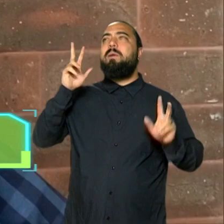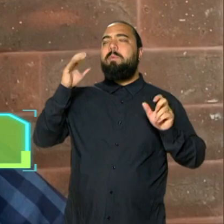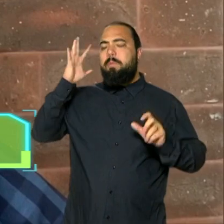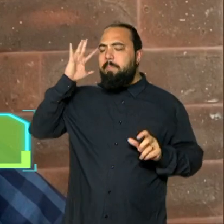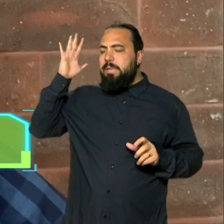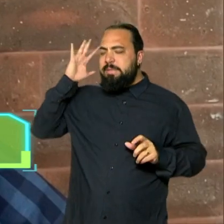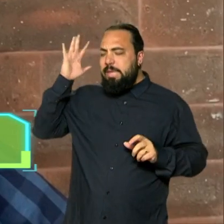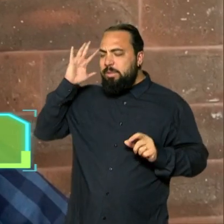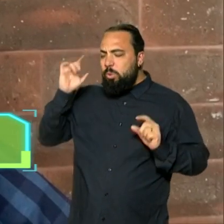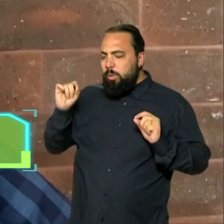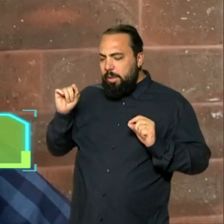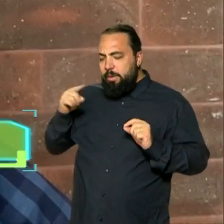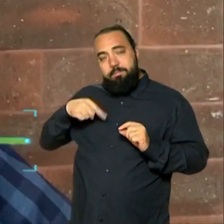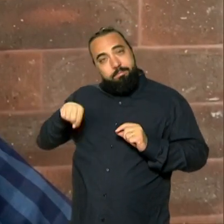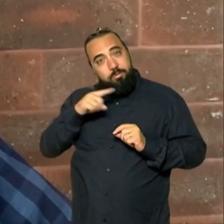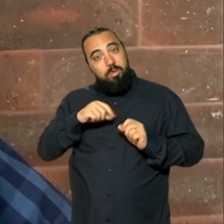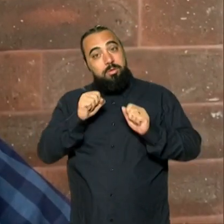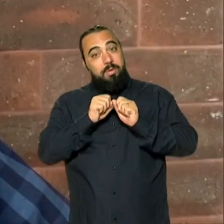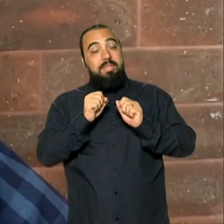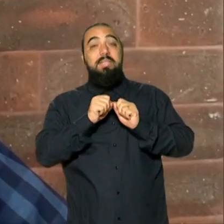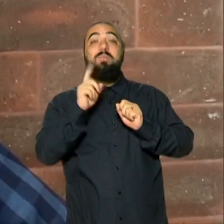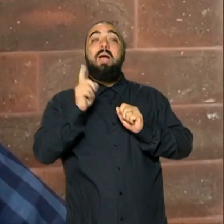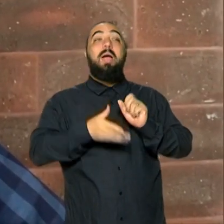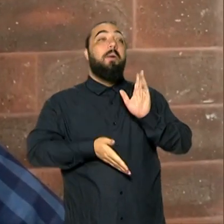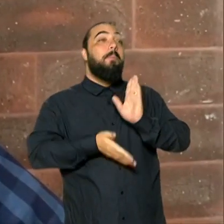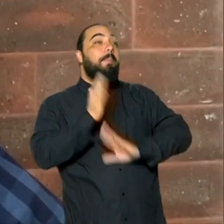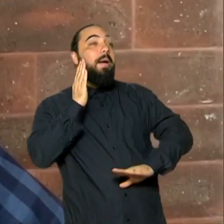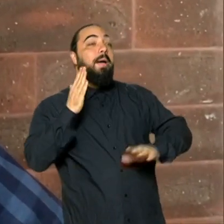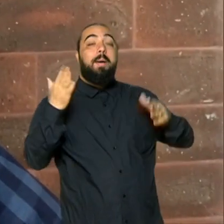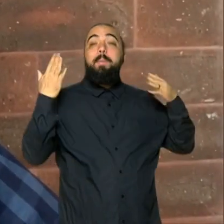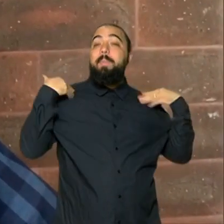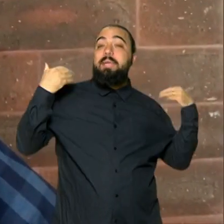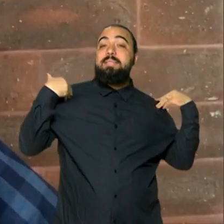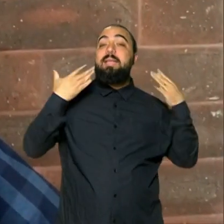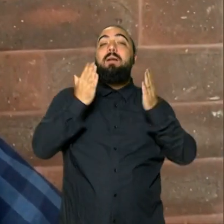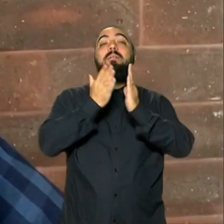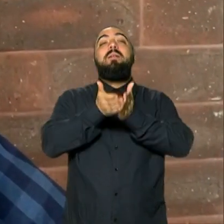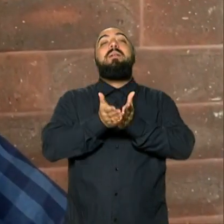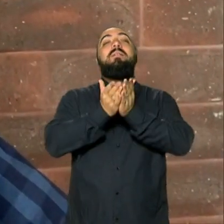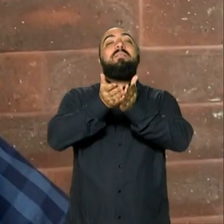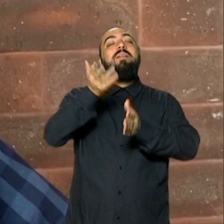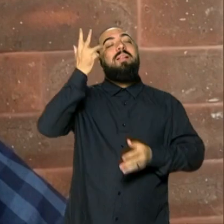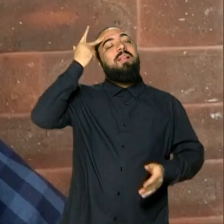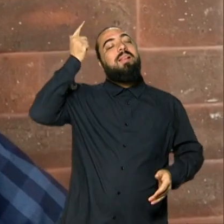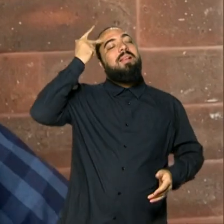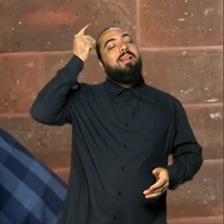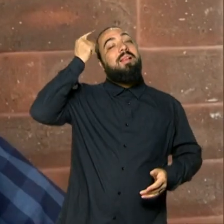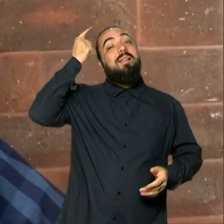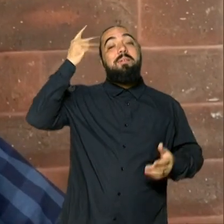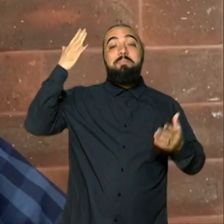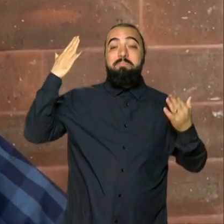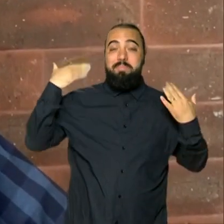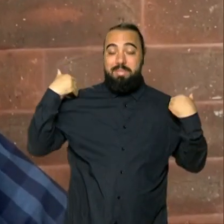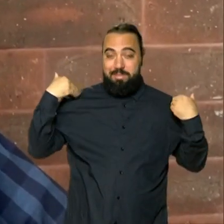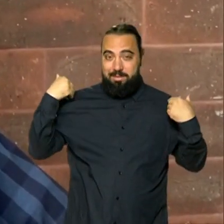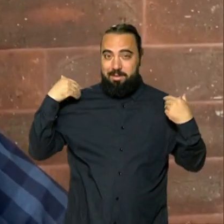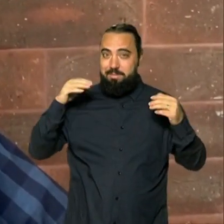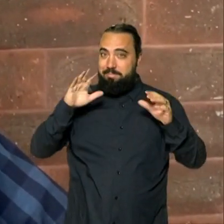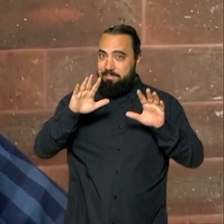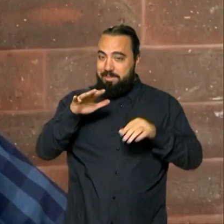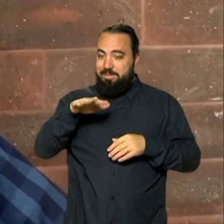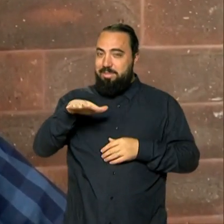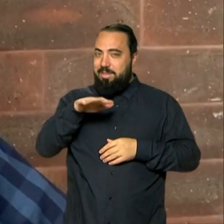pensam que nós estamos fazendo um cruzeiro, que nós estamos indo para um ambiente maravilhoso, lindo, para passeio. Mas assim, o ambiente